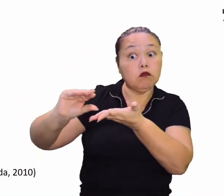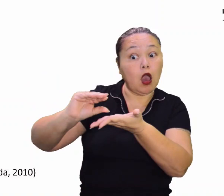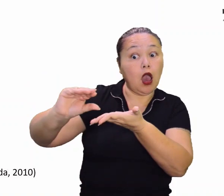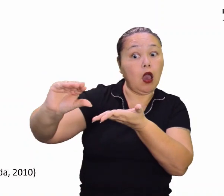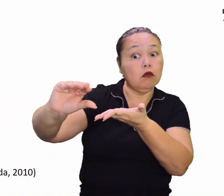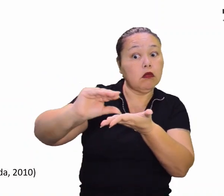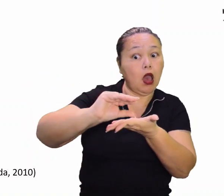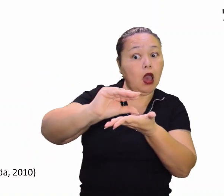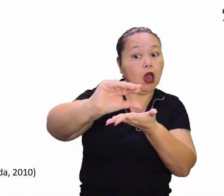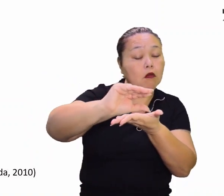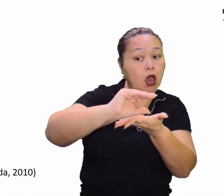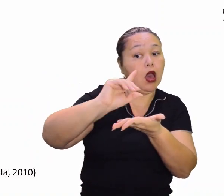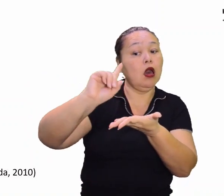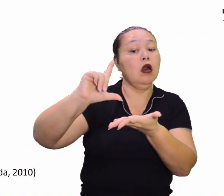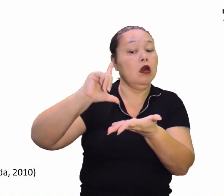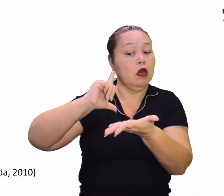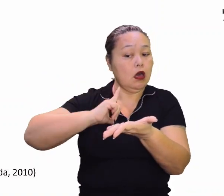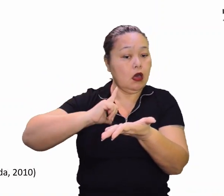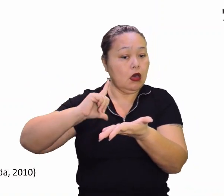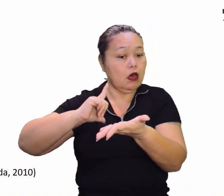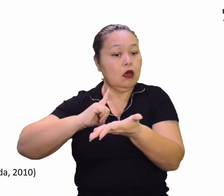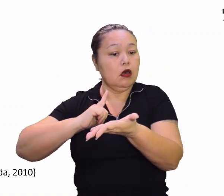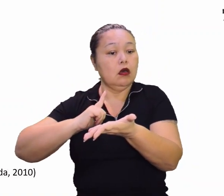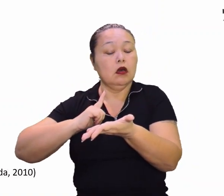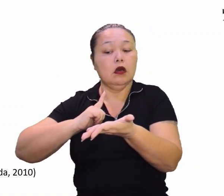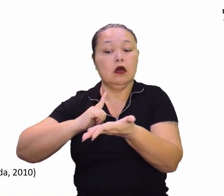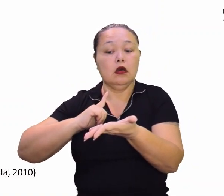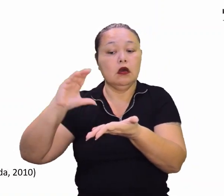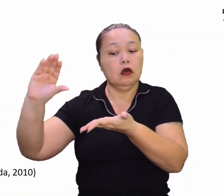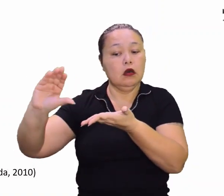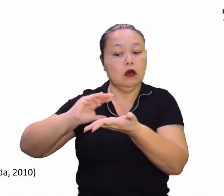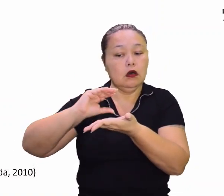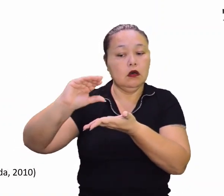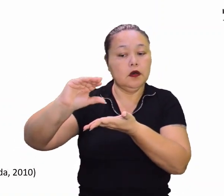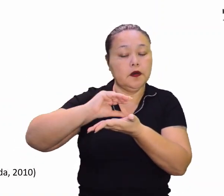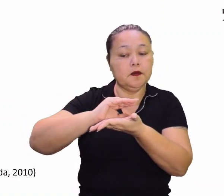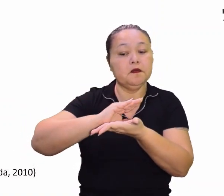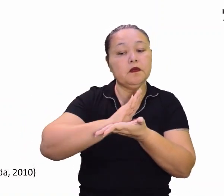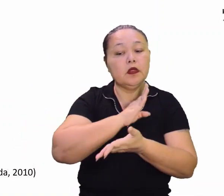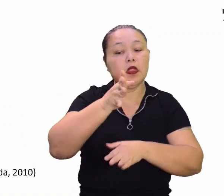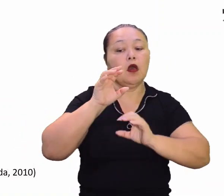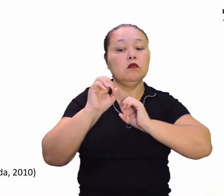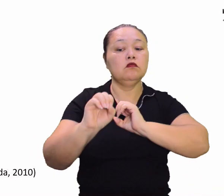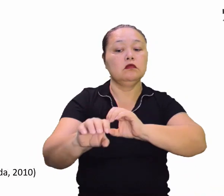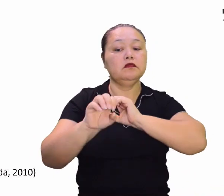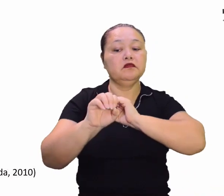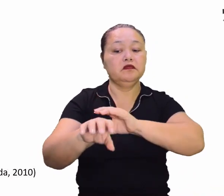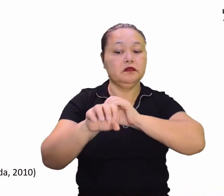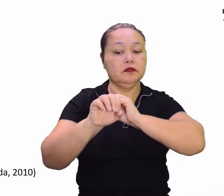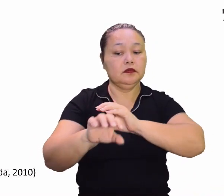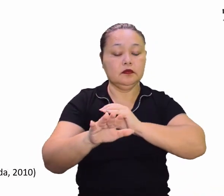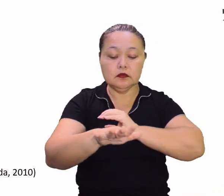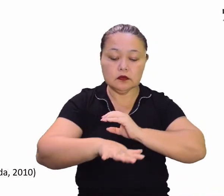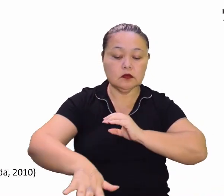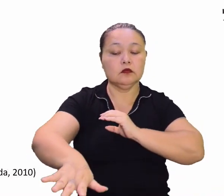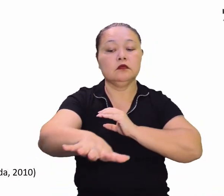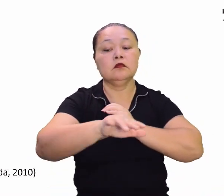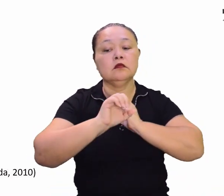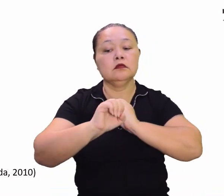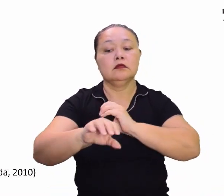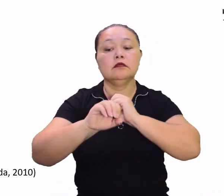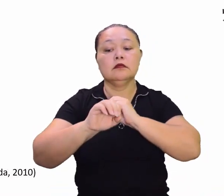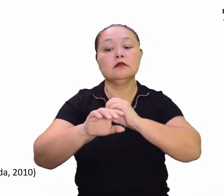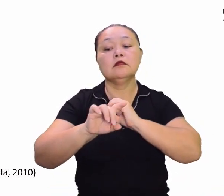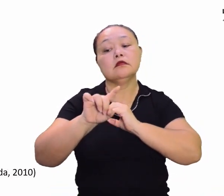em... Olha só, galera, que palavra bonita. Educação. É isso que faz